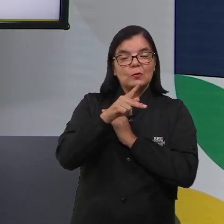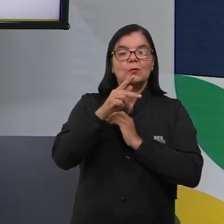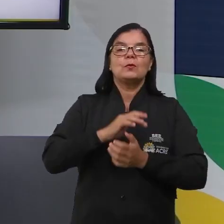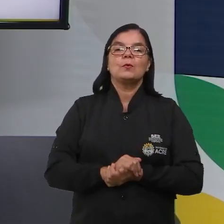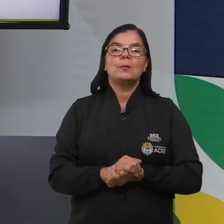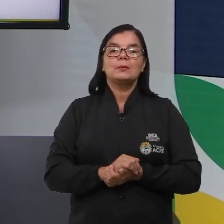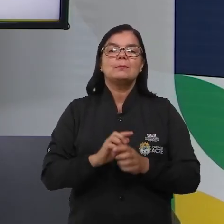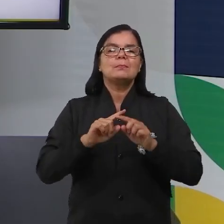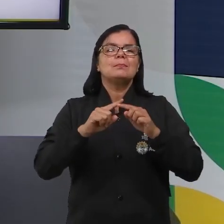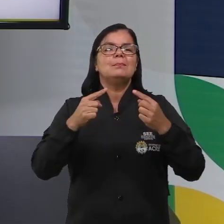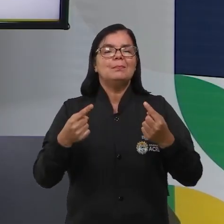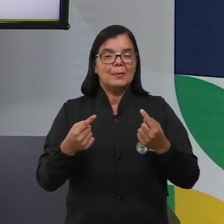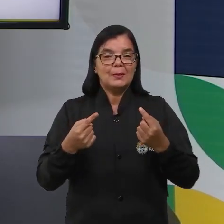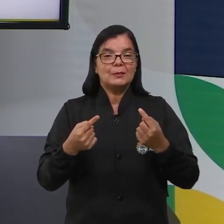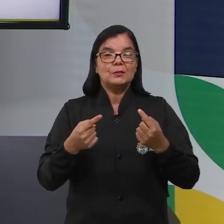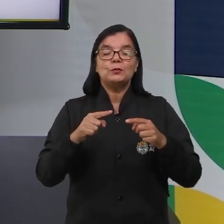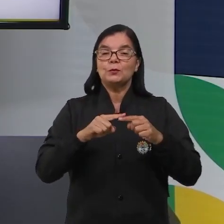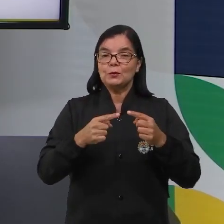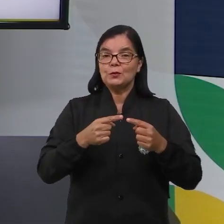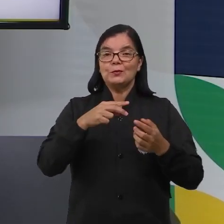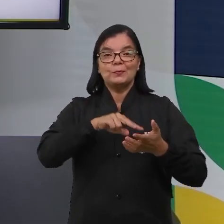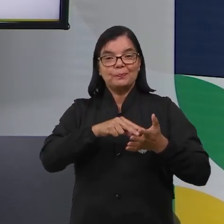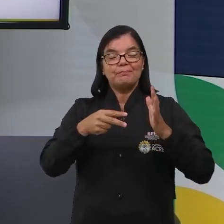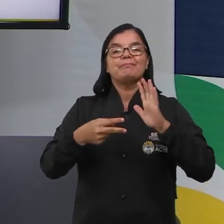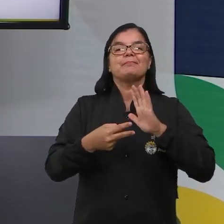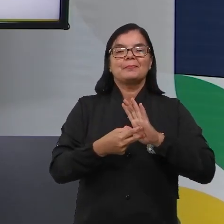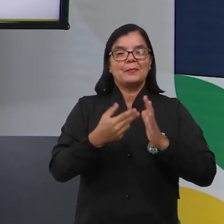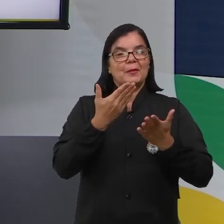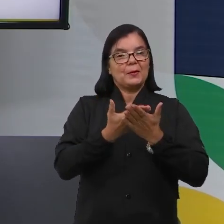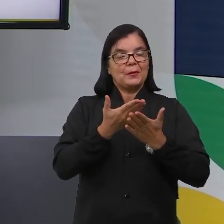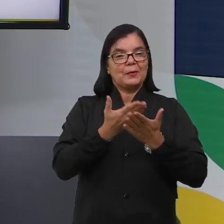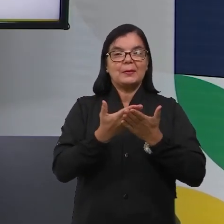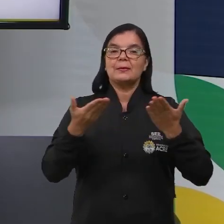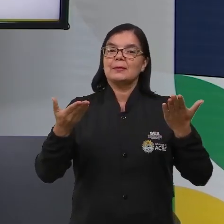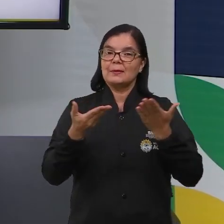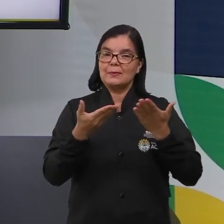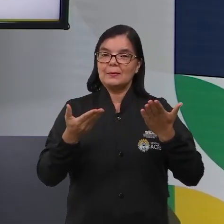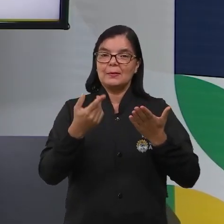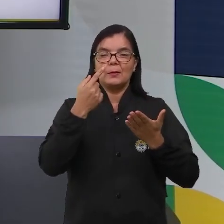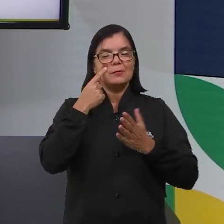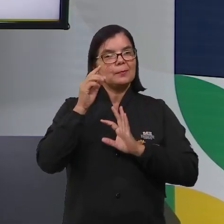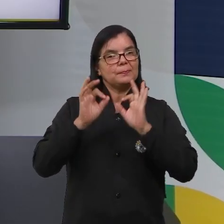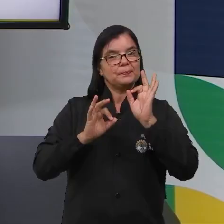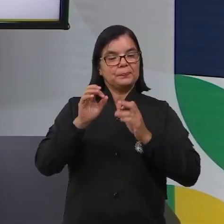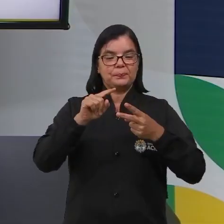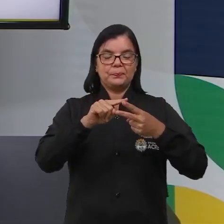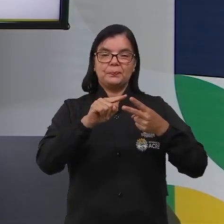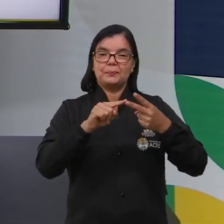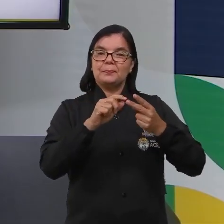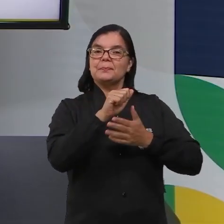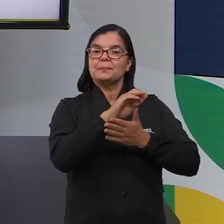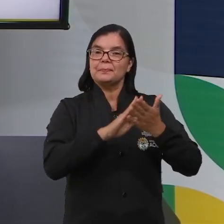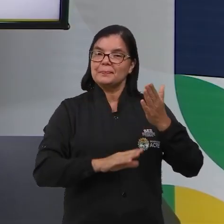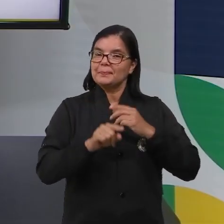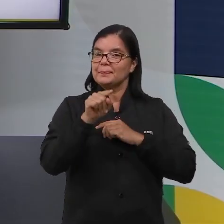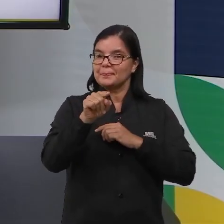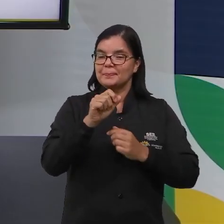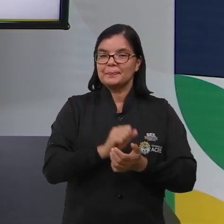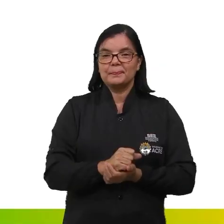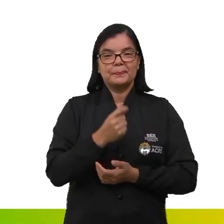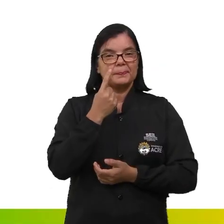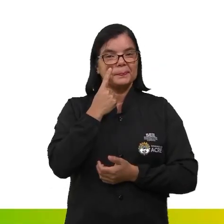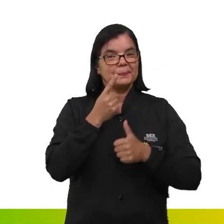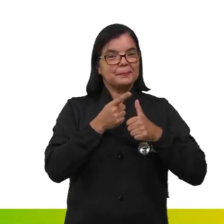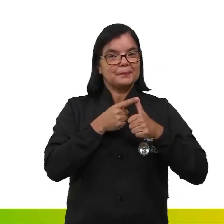professor, mas dos efeitos de sentido que nós estudamos agora, eu preparei duas atividades para vocês. Olha